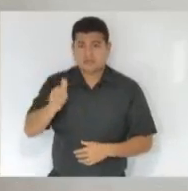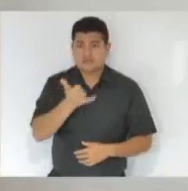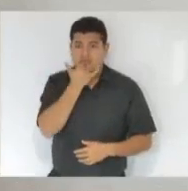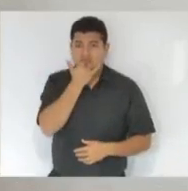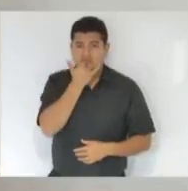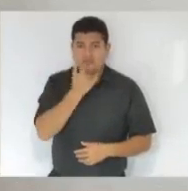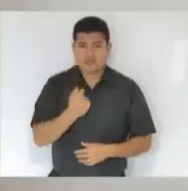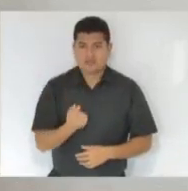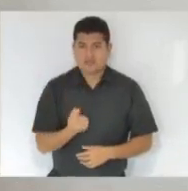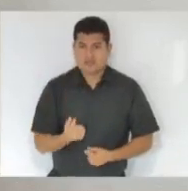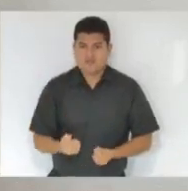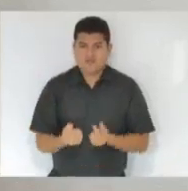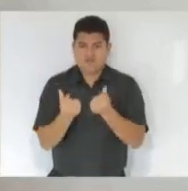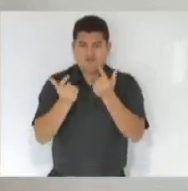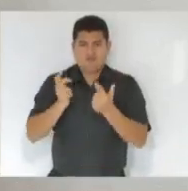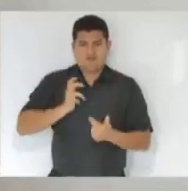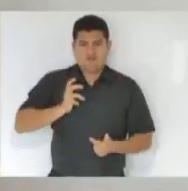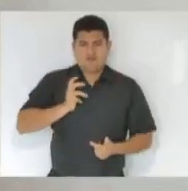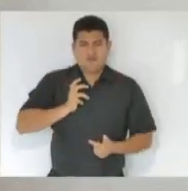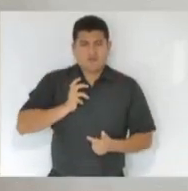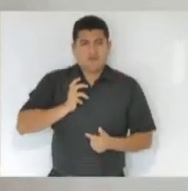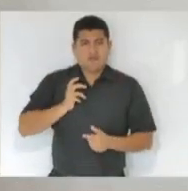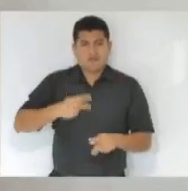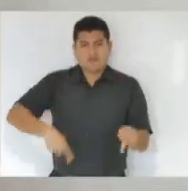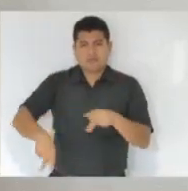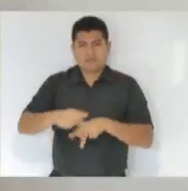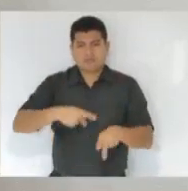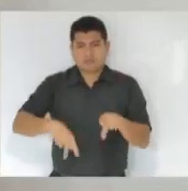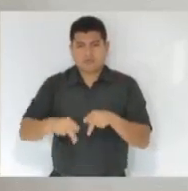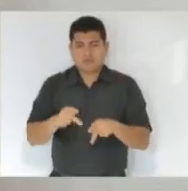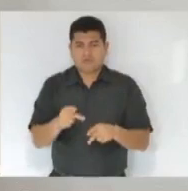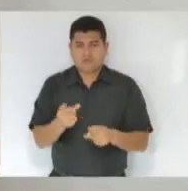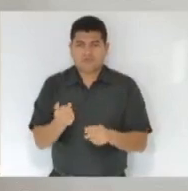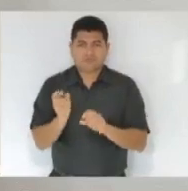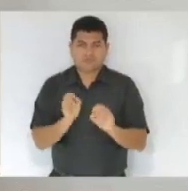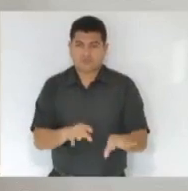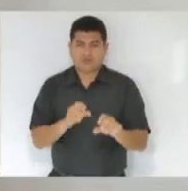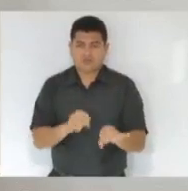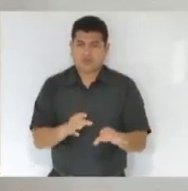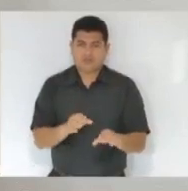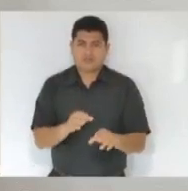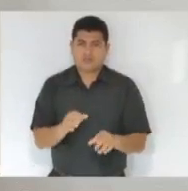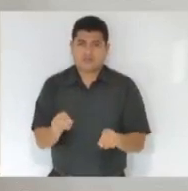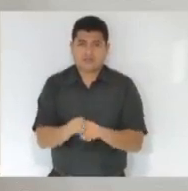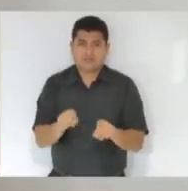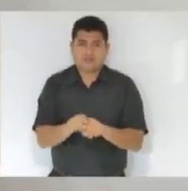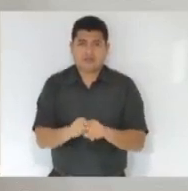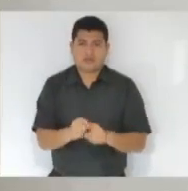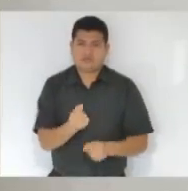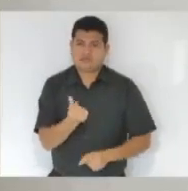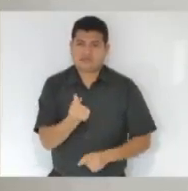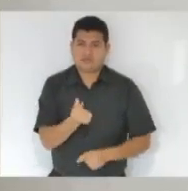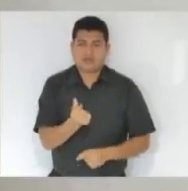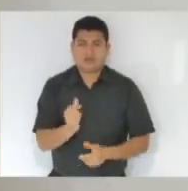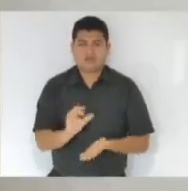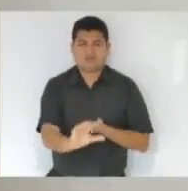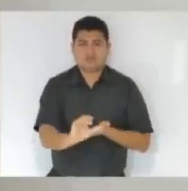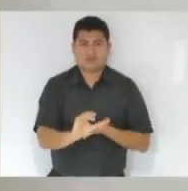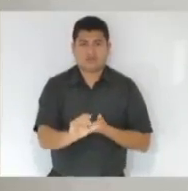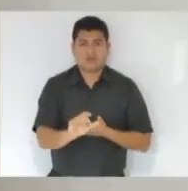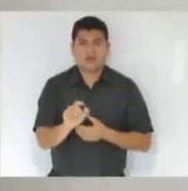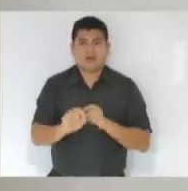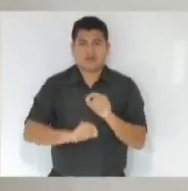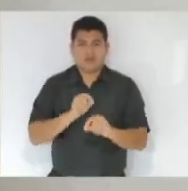prosperidade de um povo, muito mais do que apenas educação e o capital físico envolvido, são as regras do jogo. É